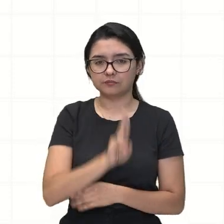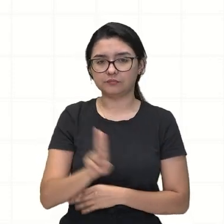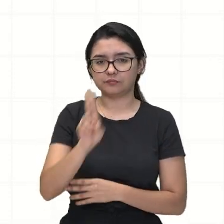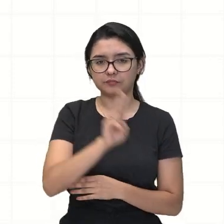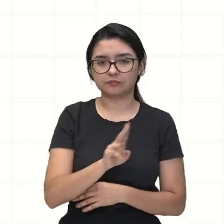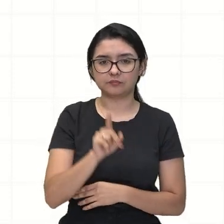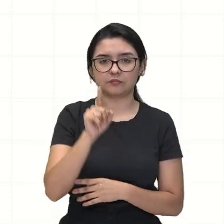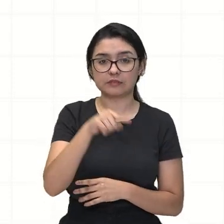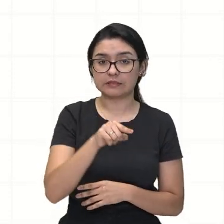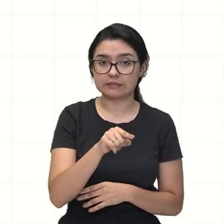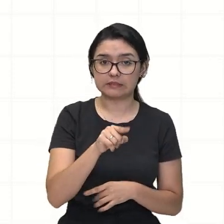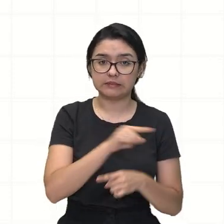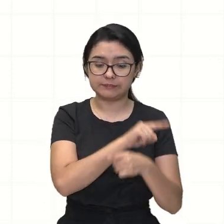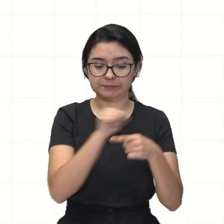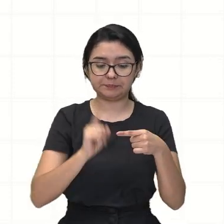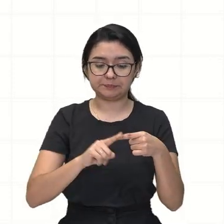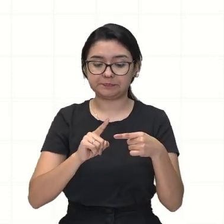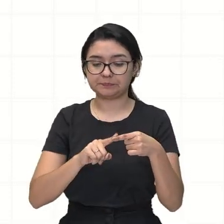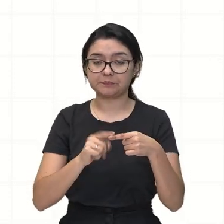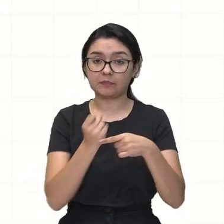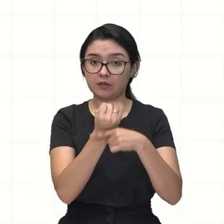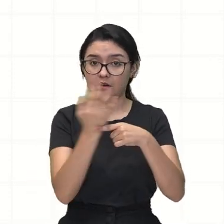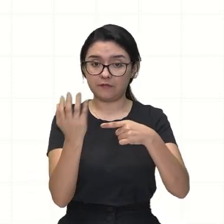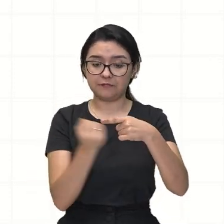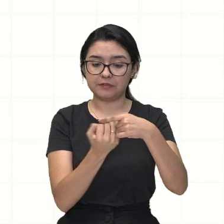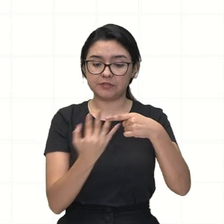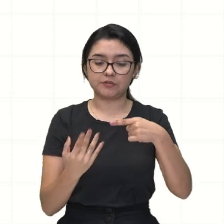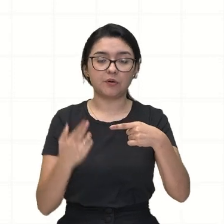é própria,